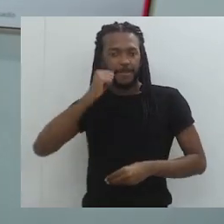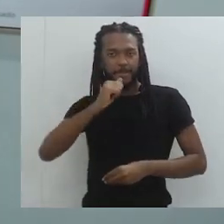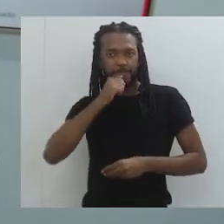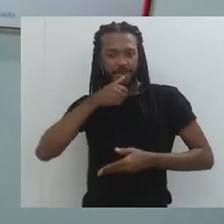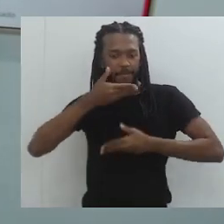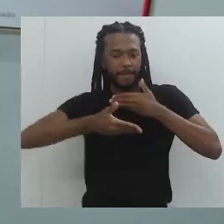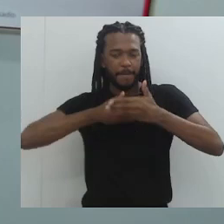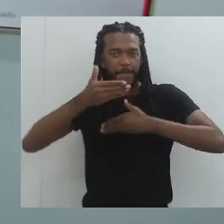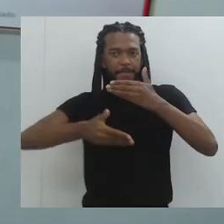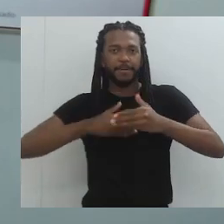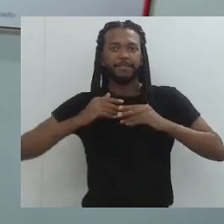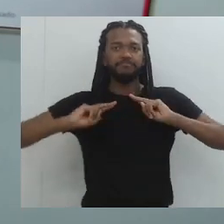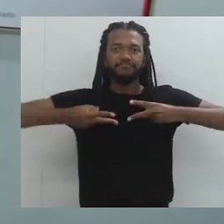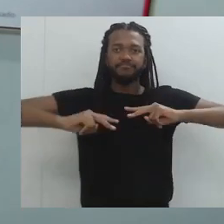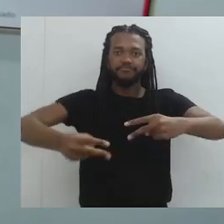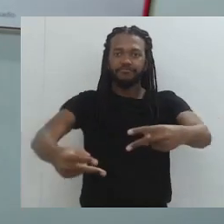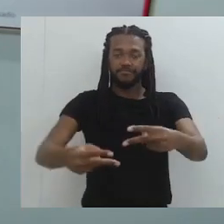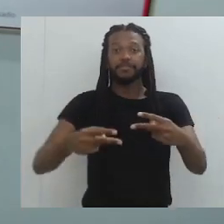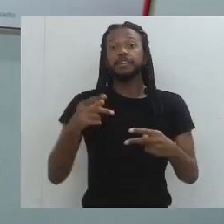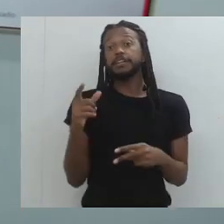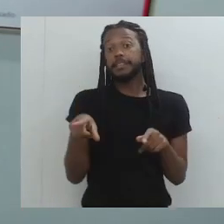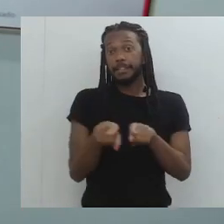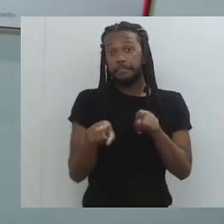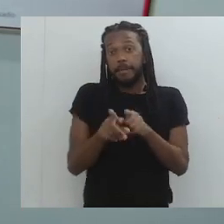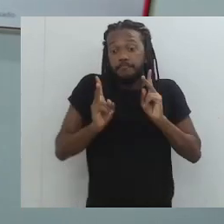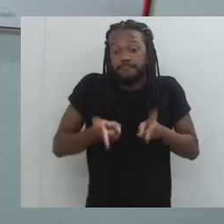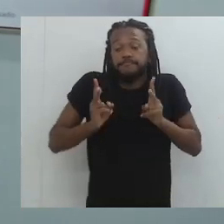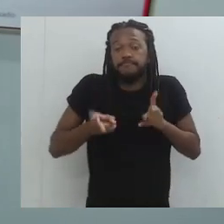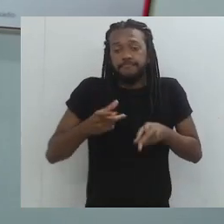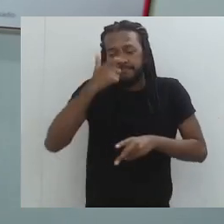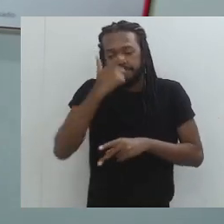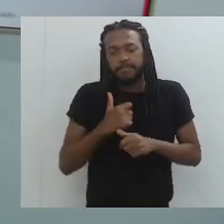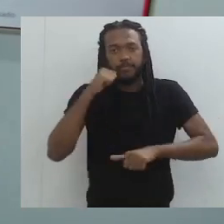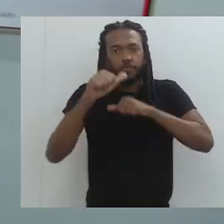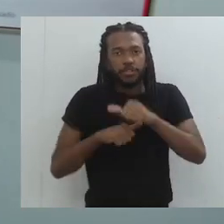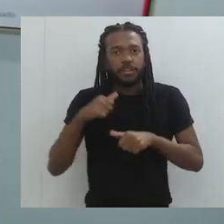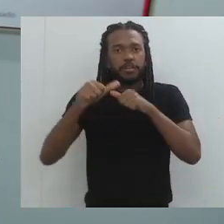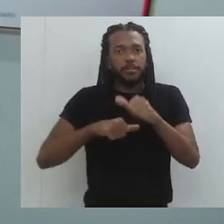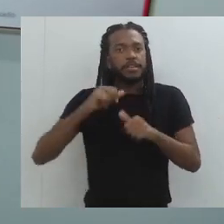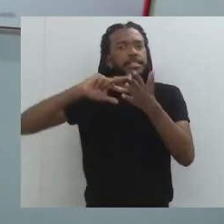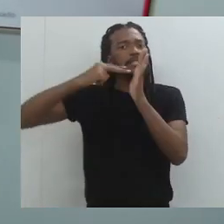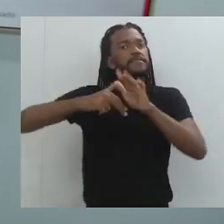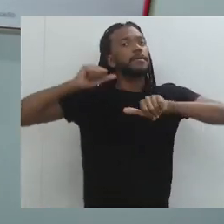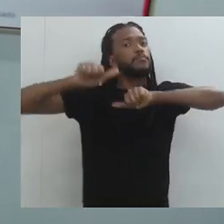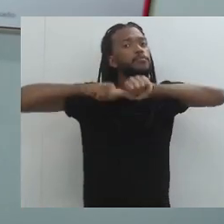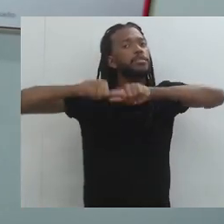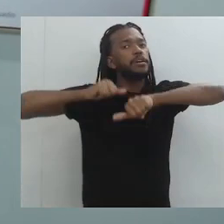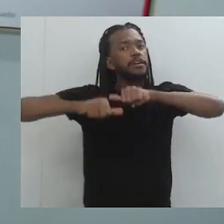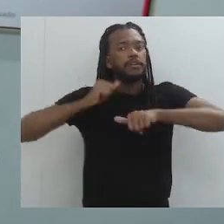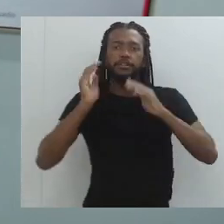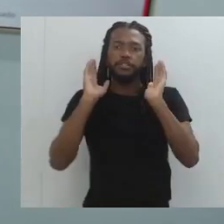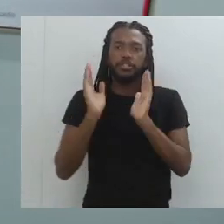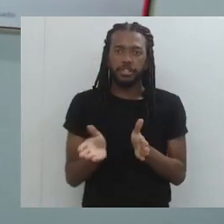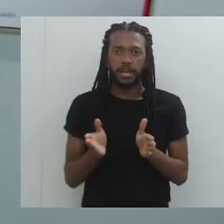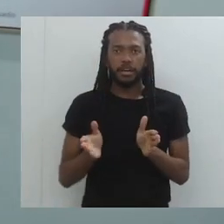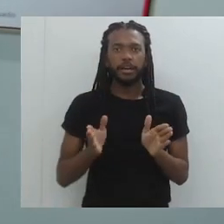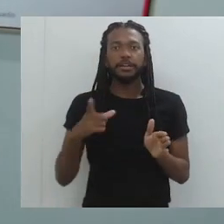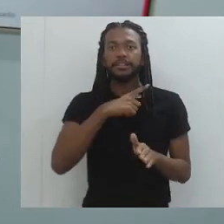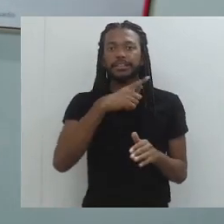também conservam essa mudança. Então o jogo, ele é dinâmico. Apesar dele possuir